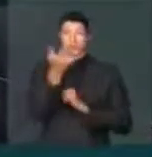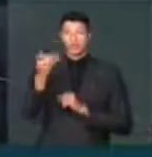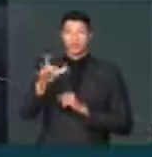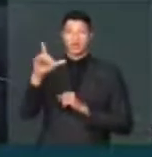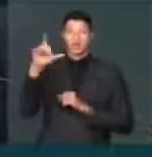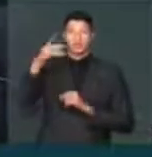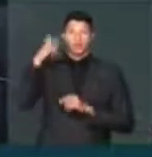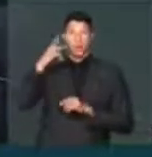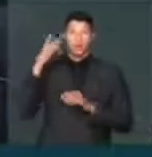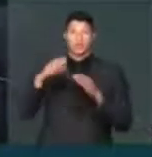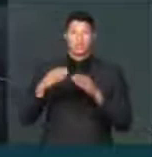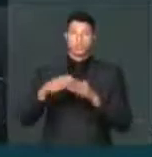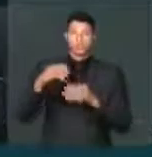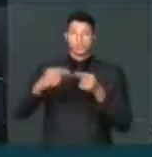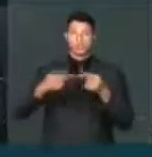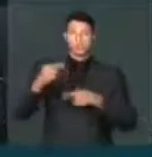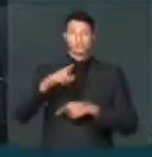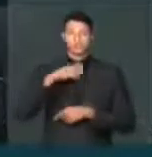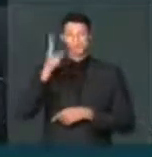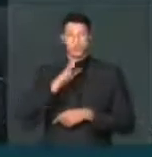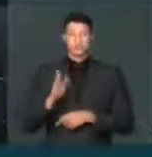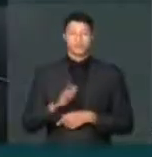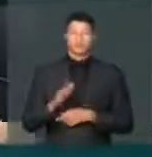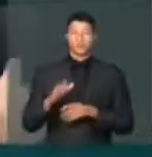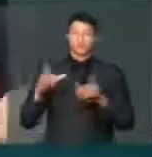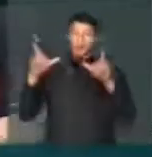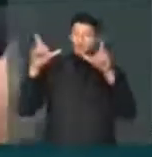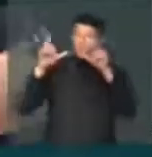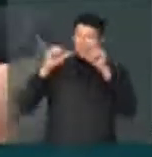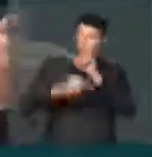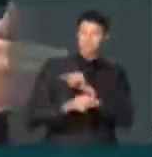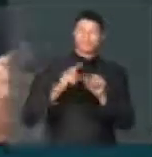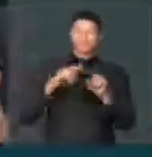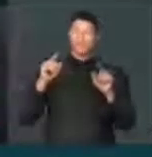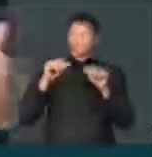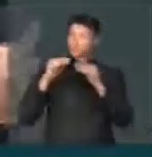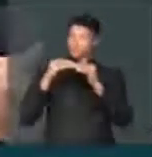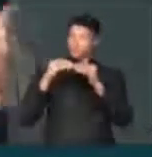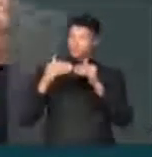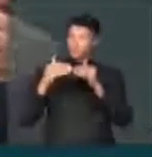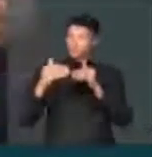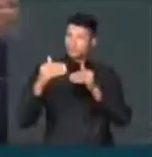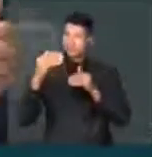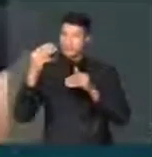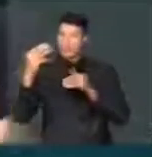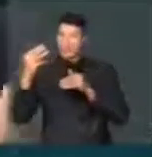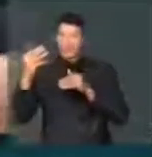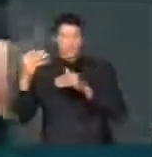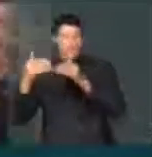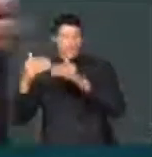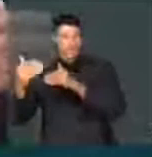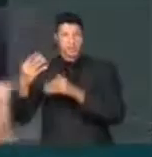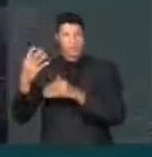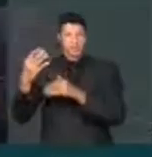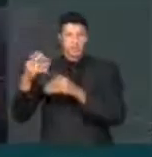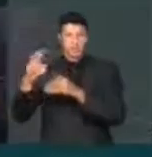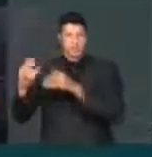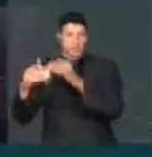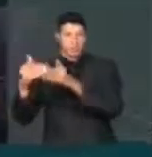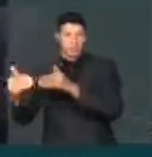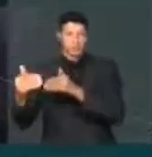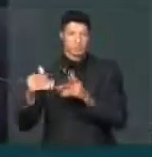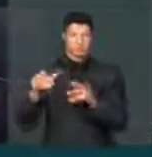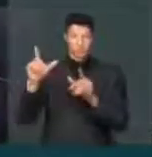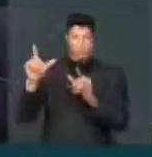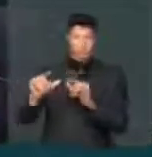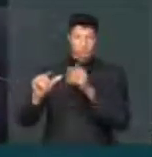partidos políticos que tem no Brasil, não de uma maneira drástica, mas ao longo do tempo, nas 3 próximas, ou 4 ou 5